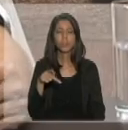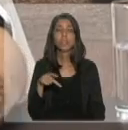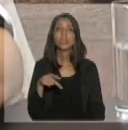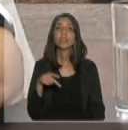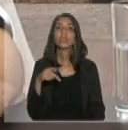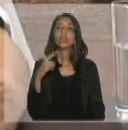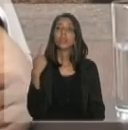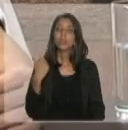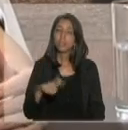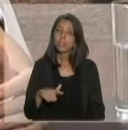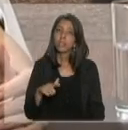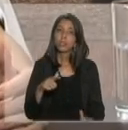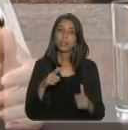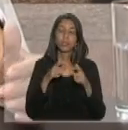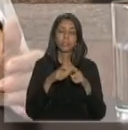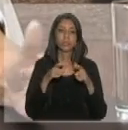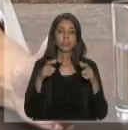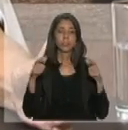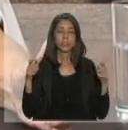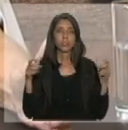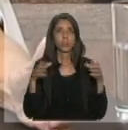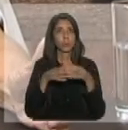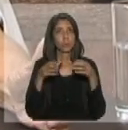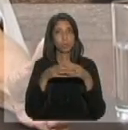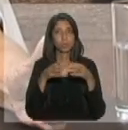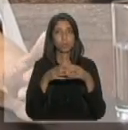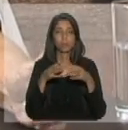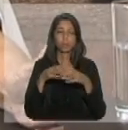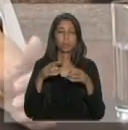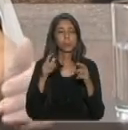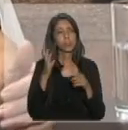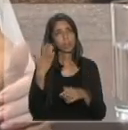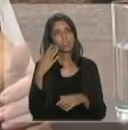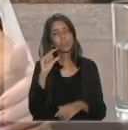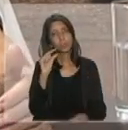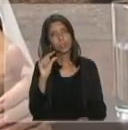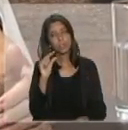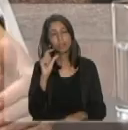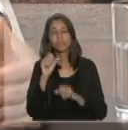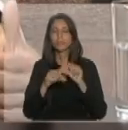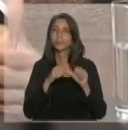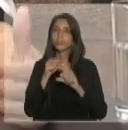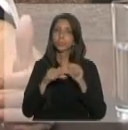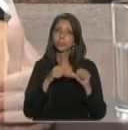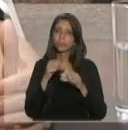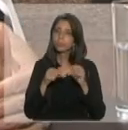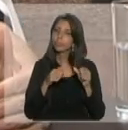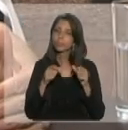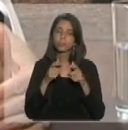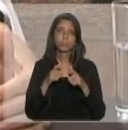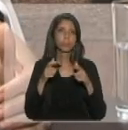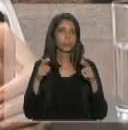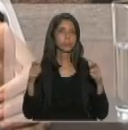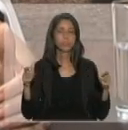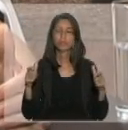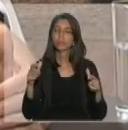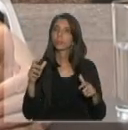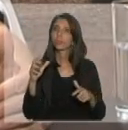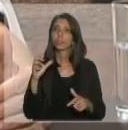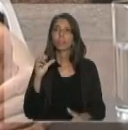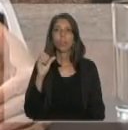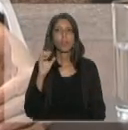Freitas. E aumentei a companhia, que era uma companhia relativamente pequena, para uma companhia de dimensões assim, de